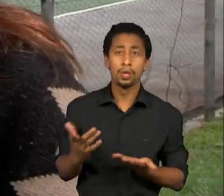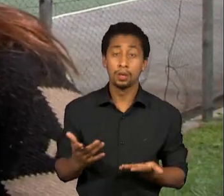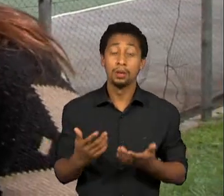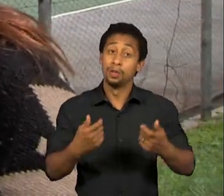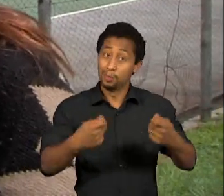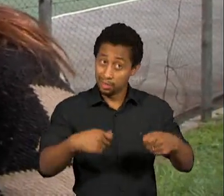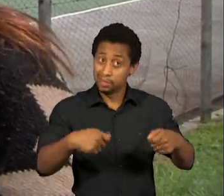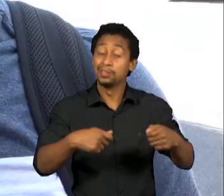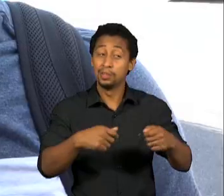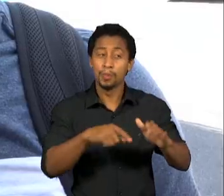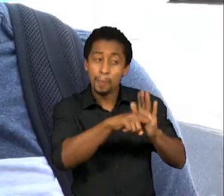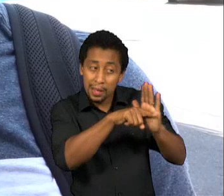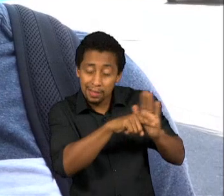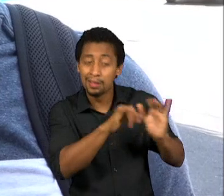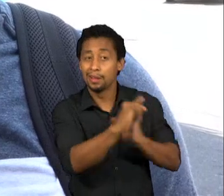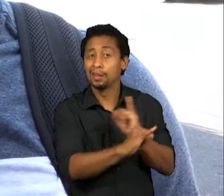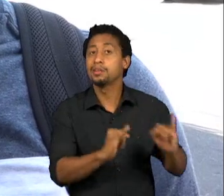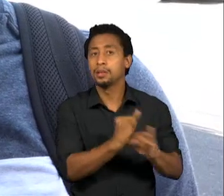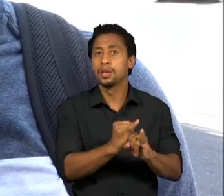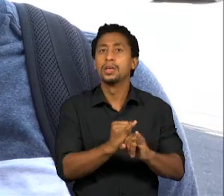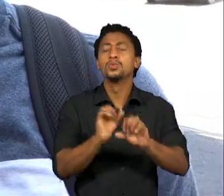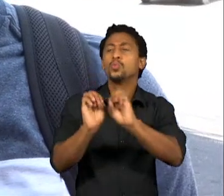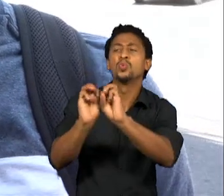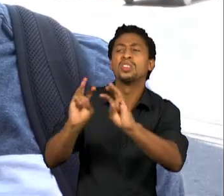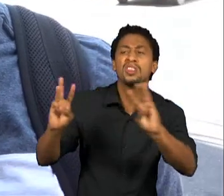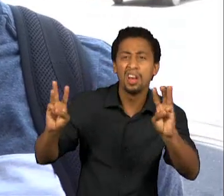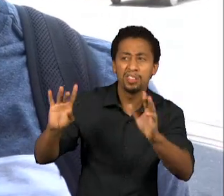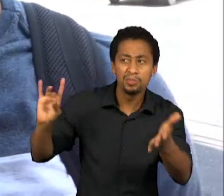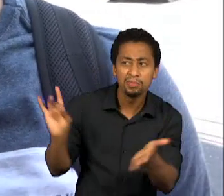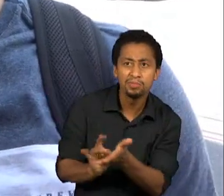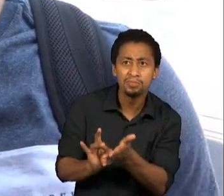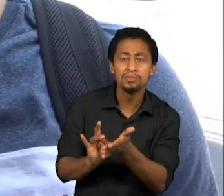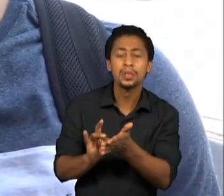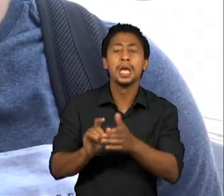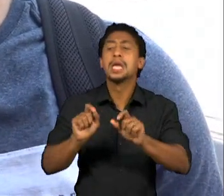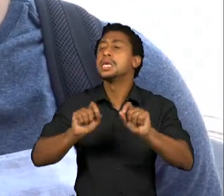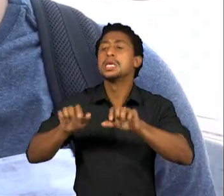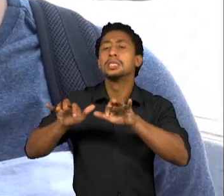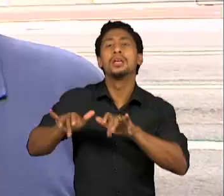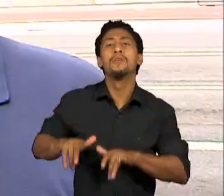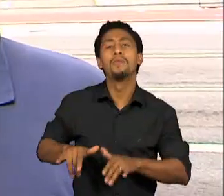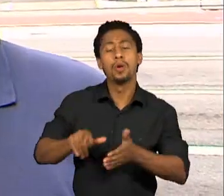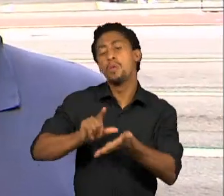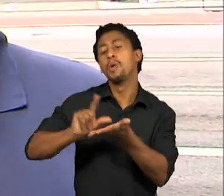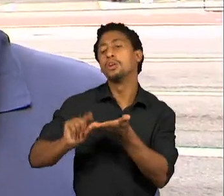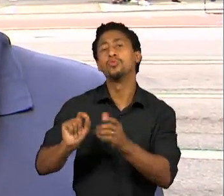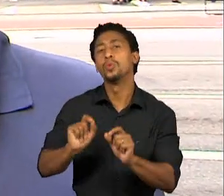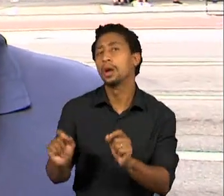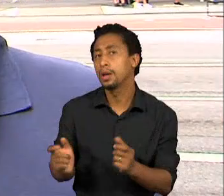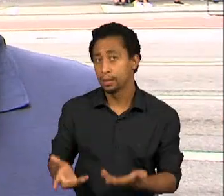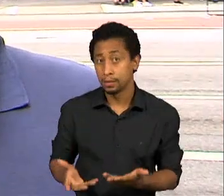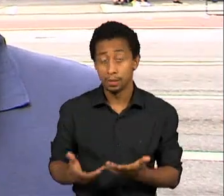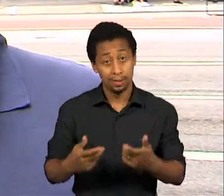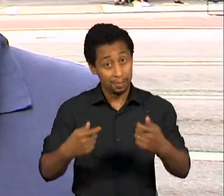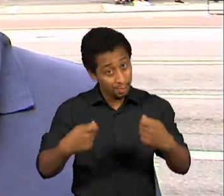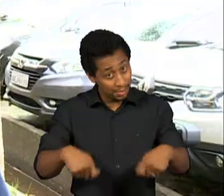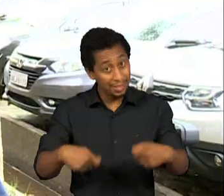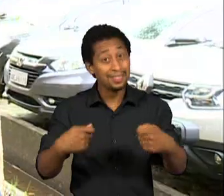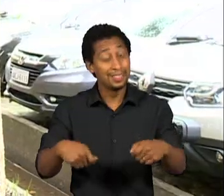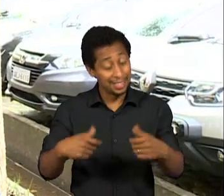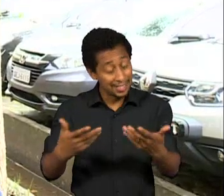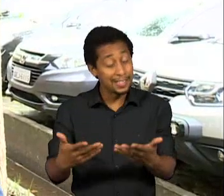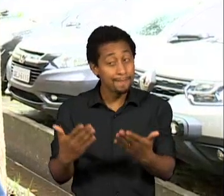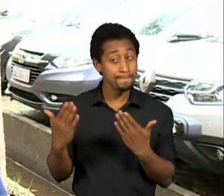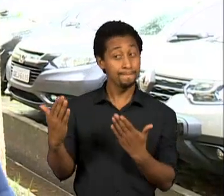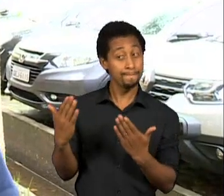na internet mesmo. Procedência do site, do artigo, principalmente quem escreveu o artigo. Né? Precisa ter um pouquinho de Sherlock, né? Se a